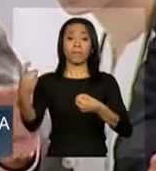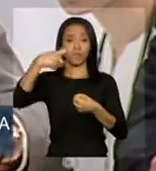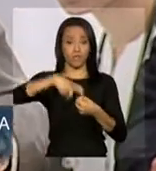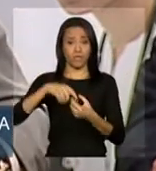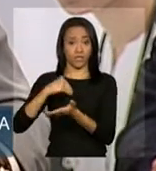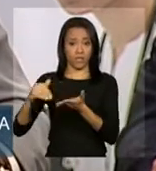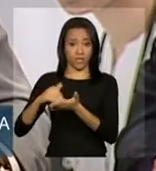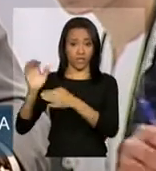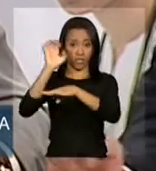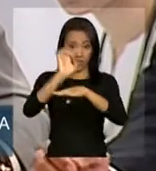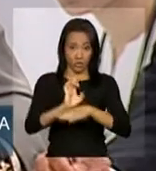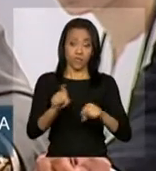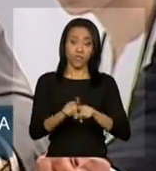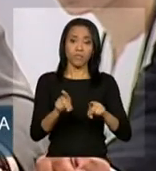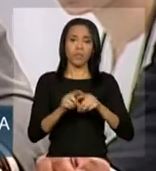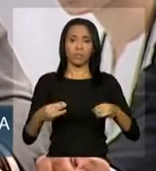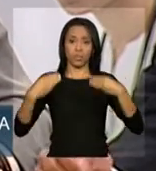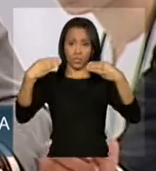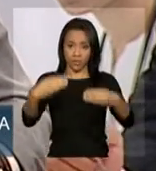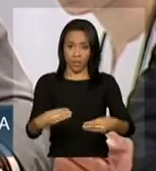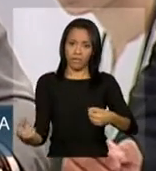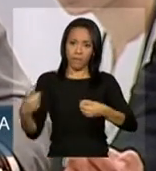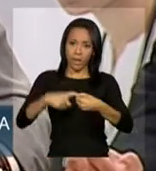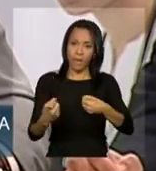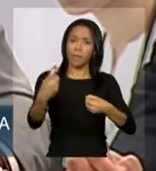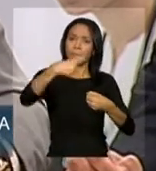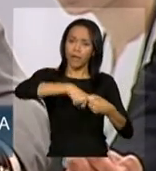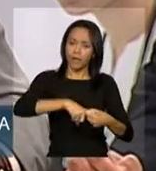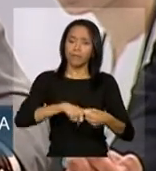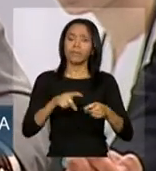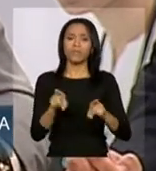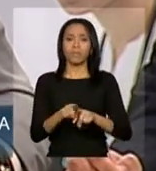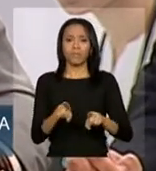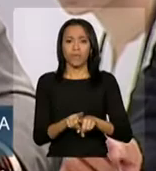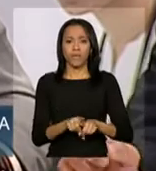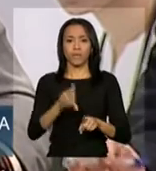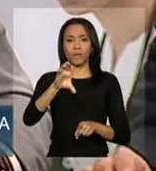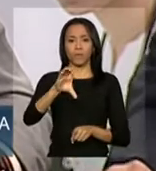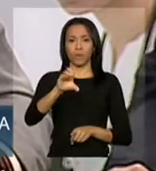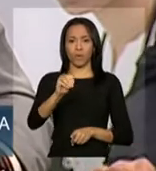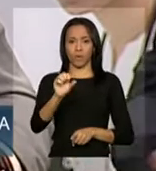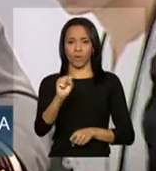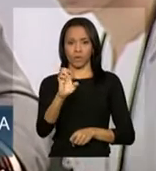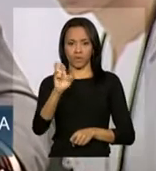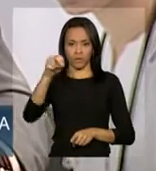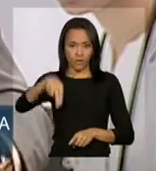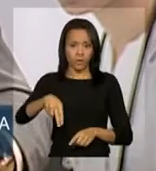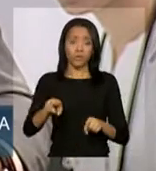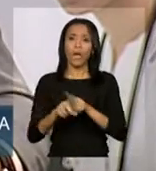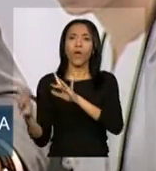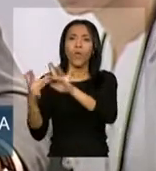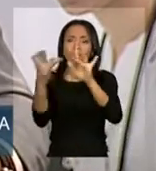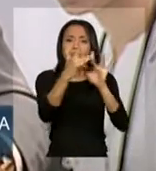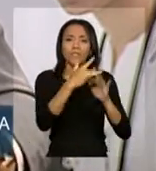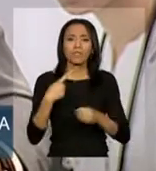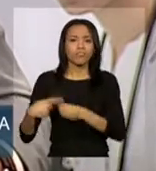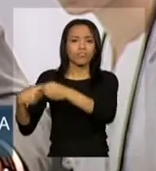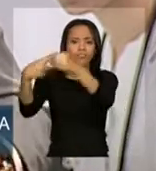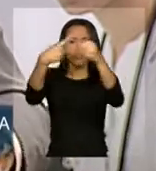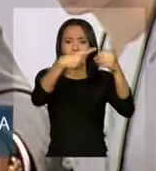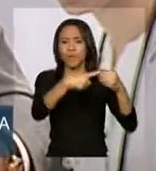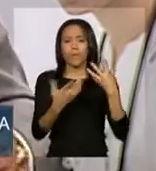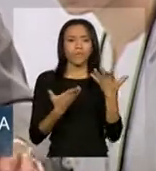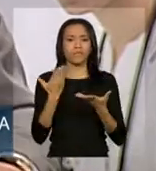estaduais e do ministério e nós temos essa coordenação descentralizada ela também tá fazendo esse contato com os municípios para poder ter essa